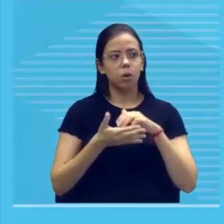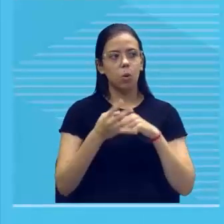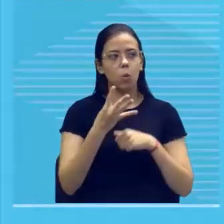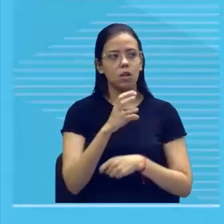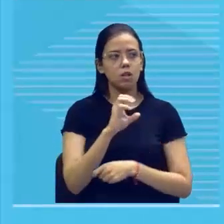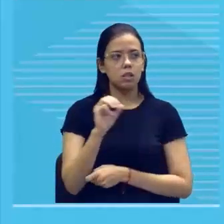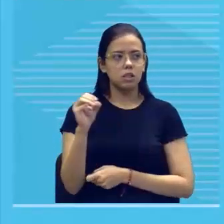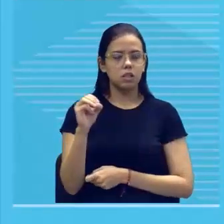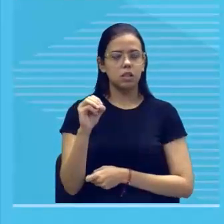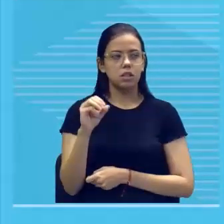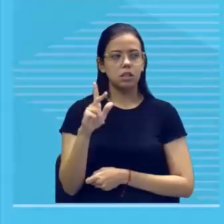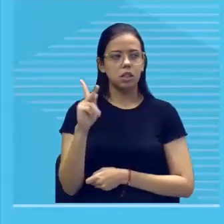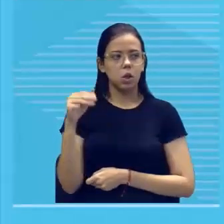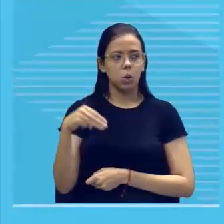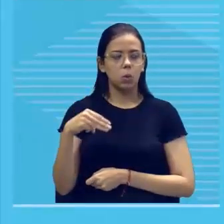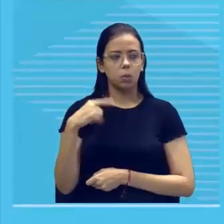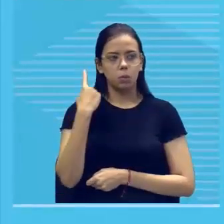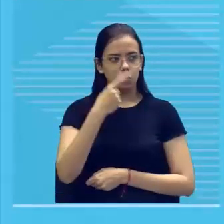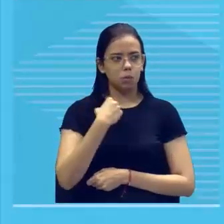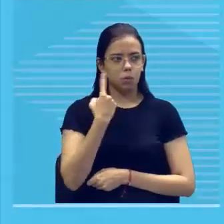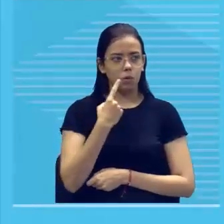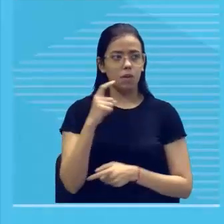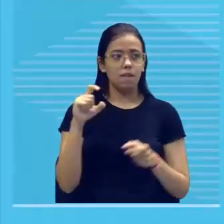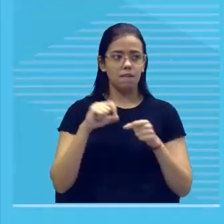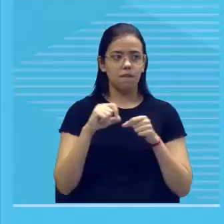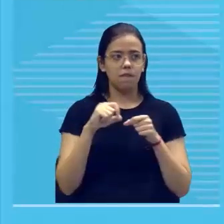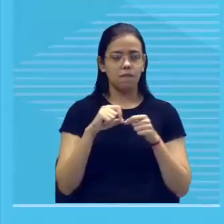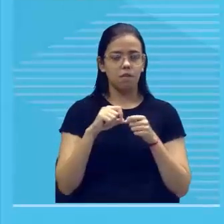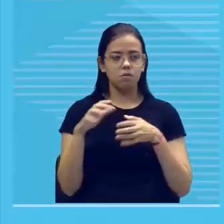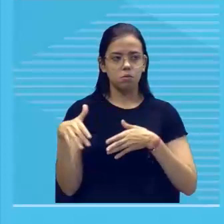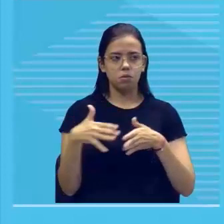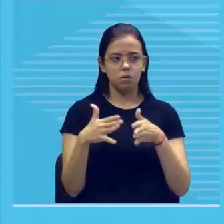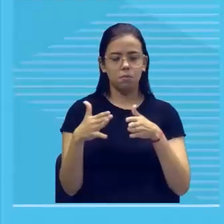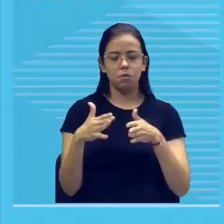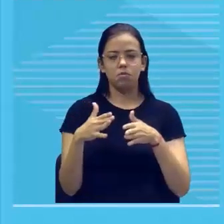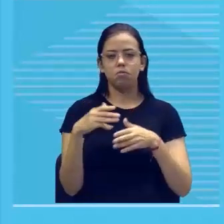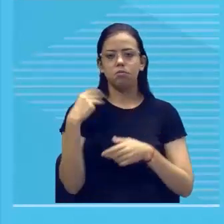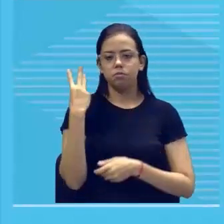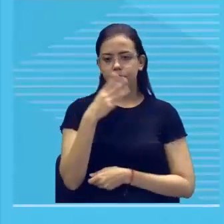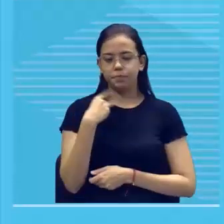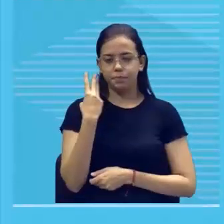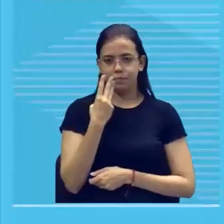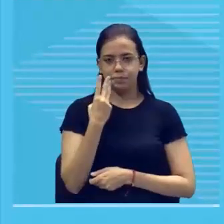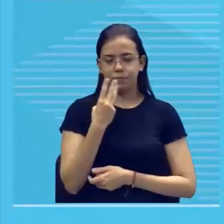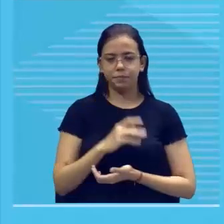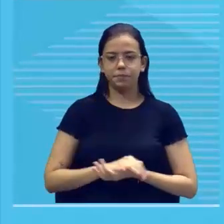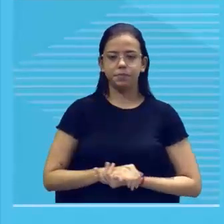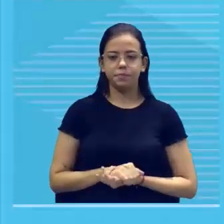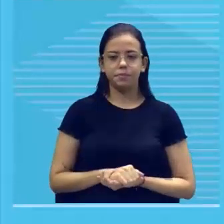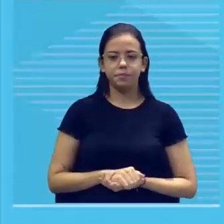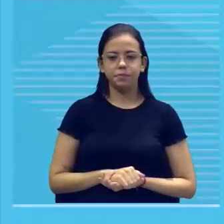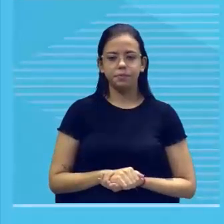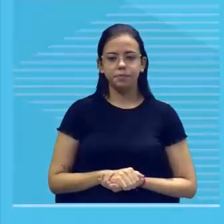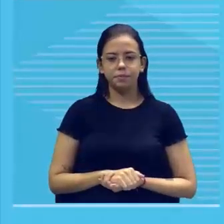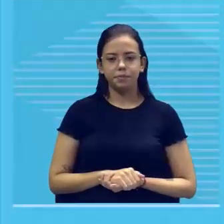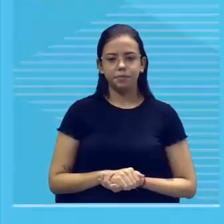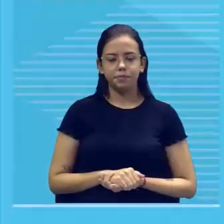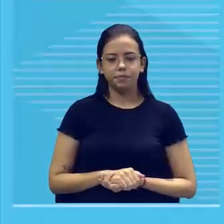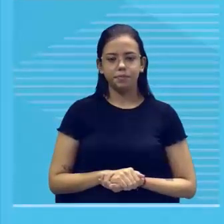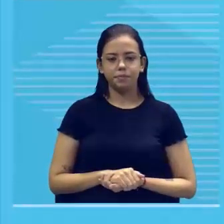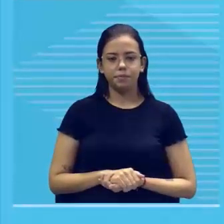400 km por hora faz determinado o percurso em três horas